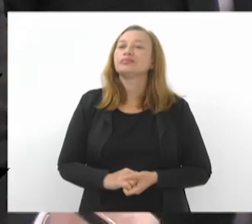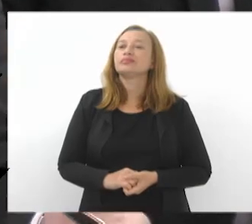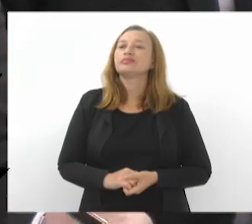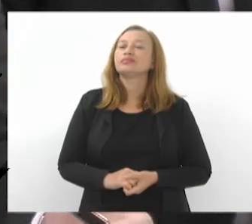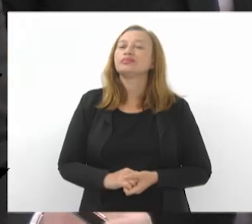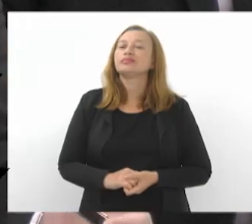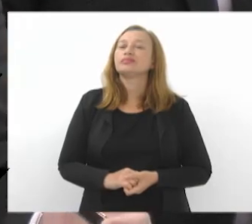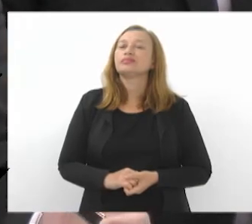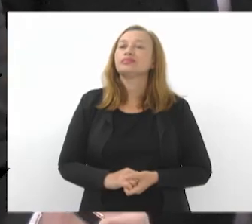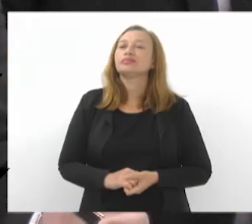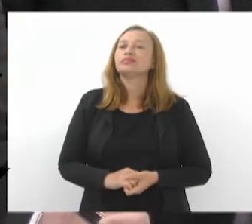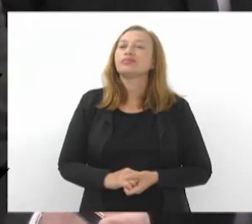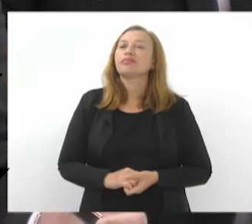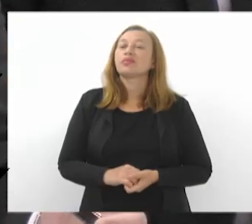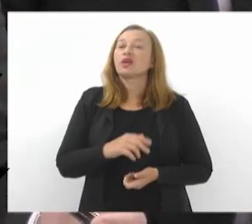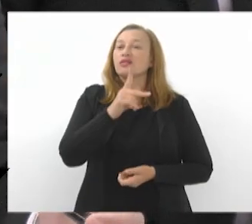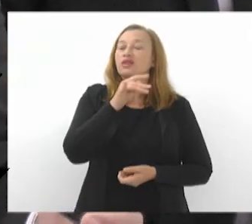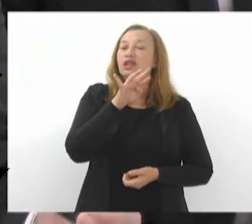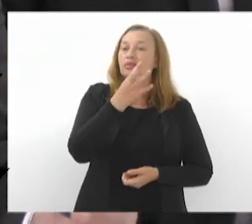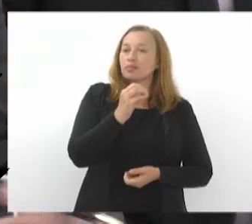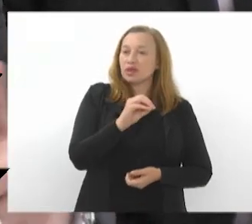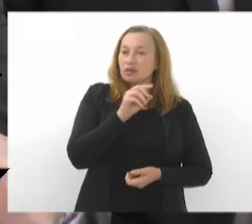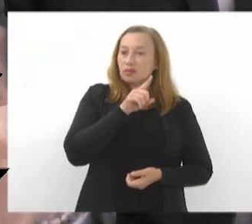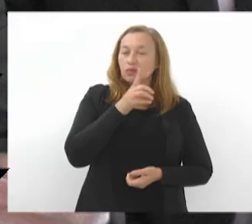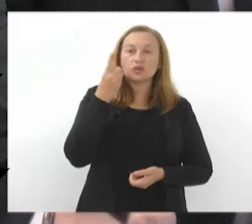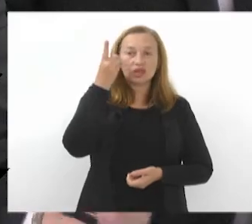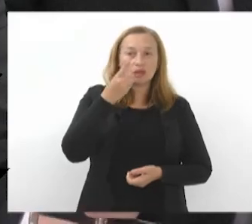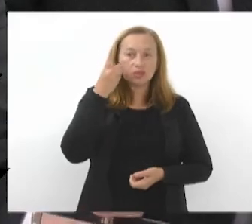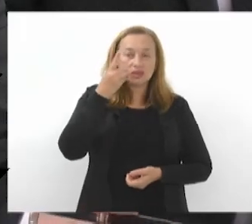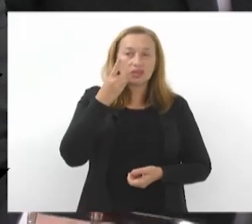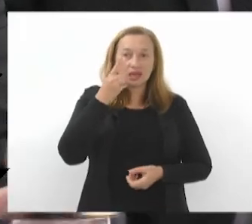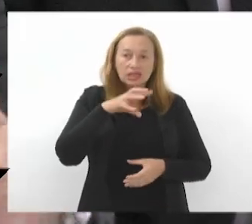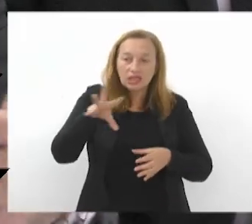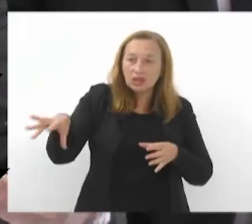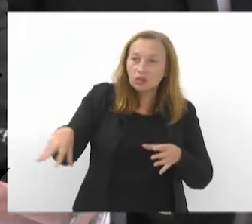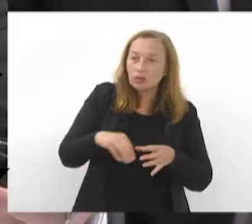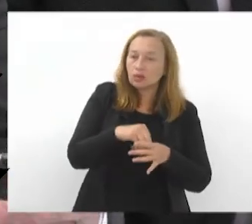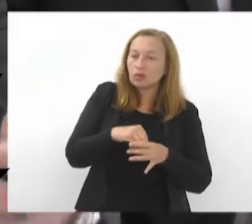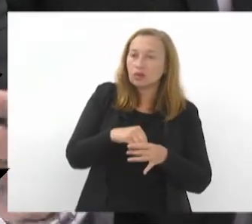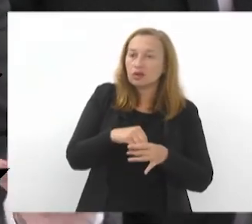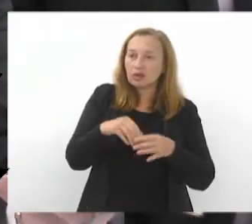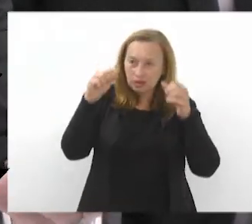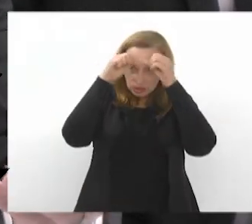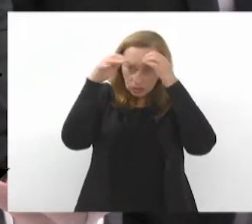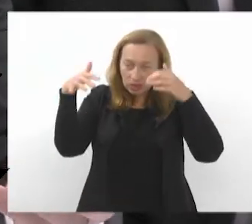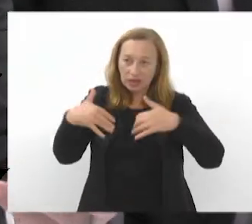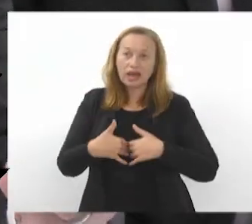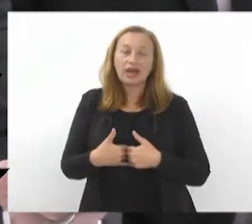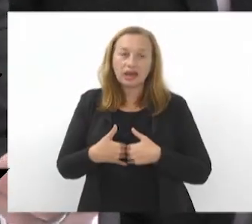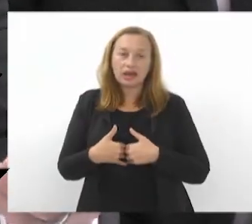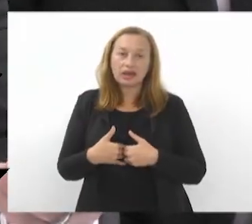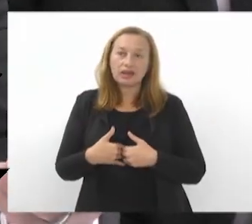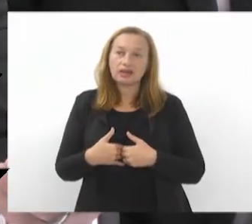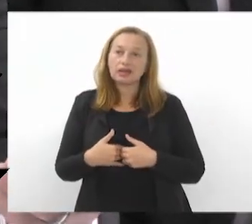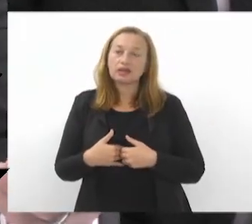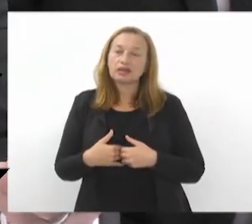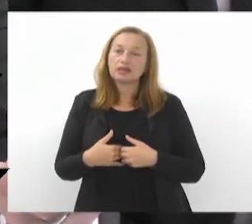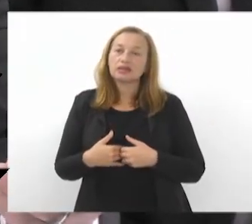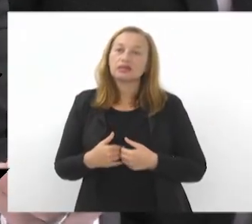aqui o deputado Filipinho Raves inclui a pessoa com TEA, com transtorno de espectro